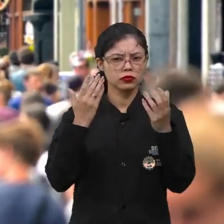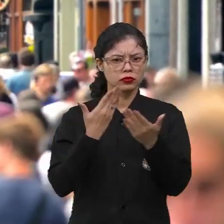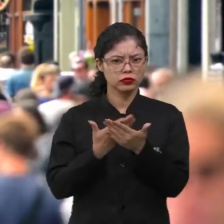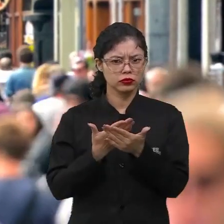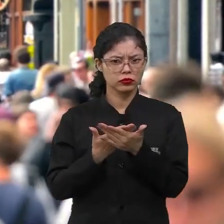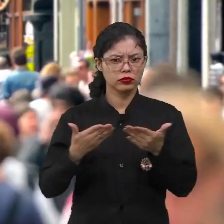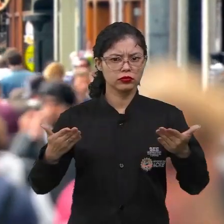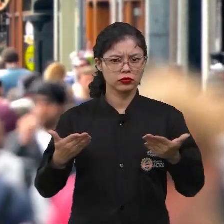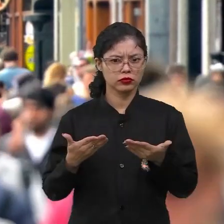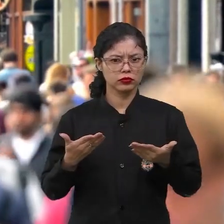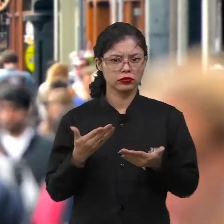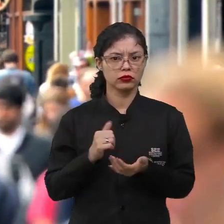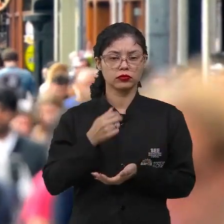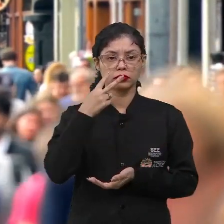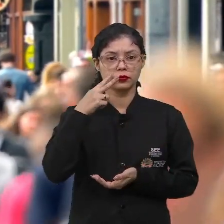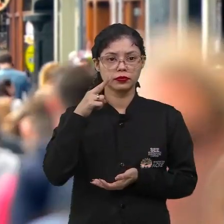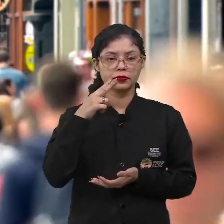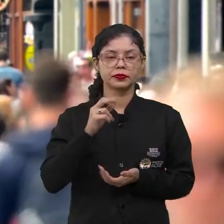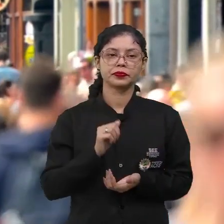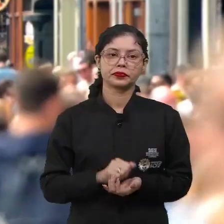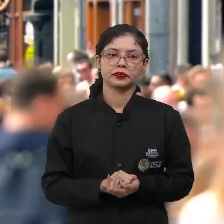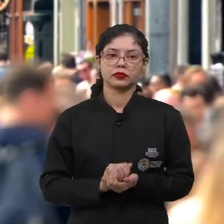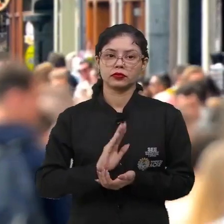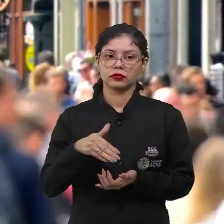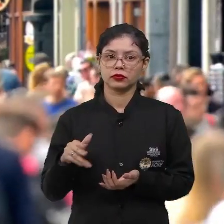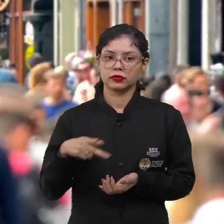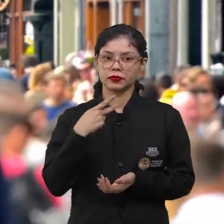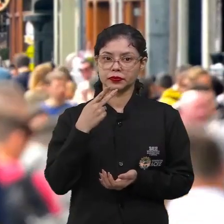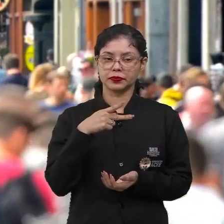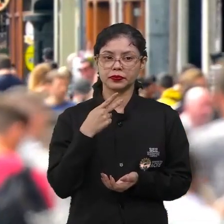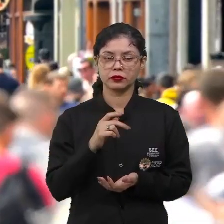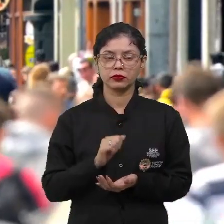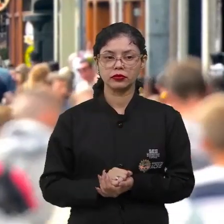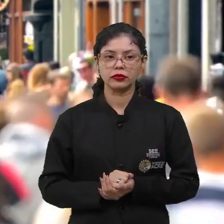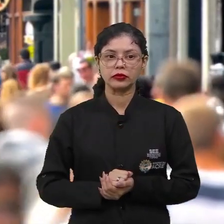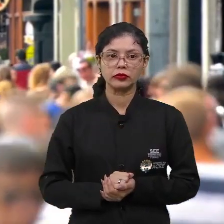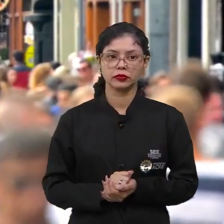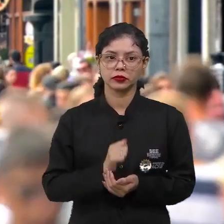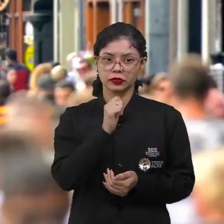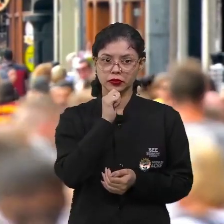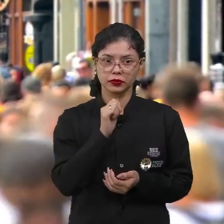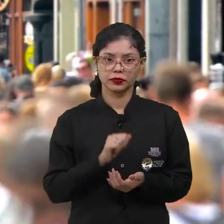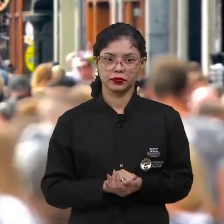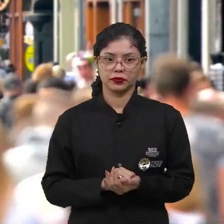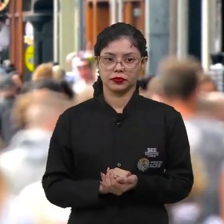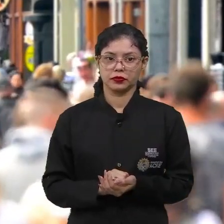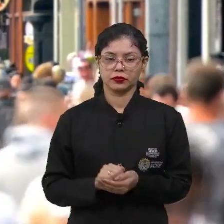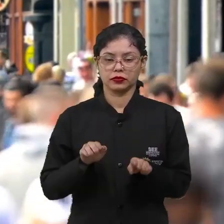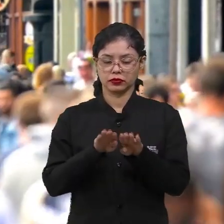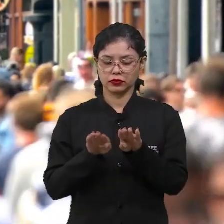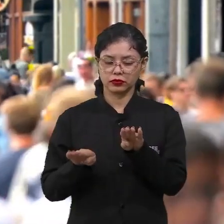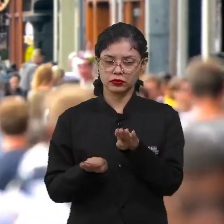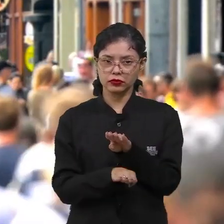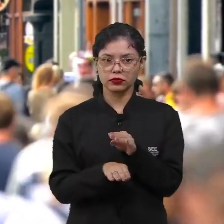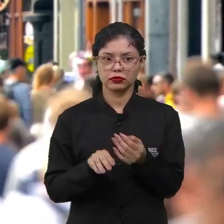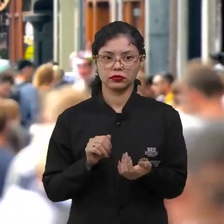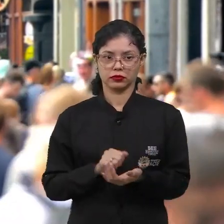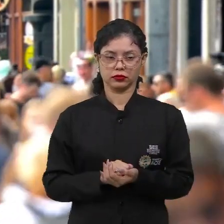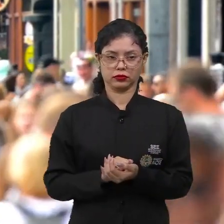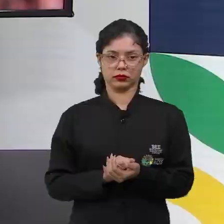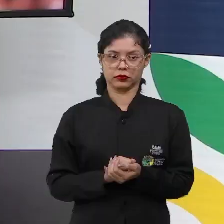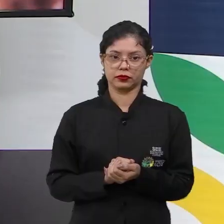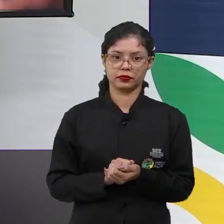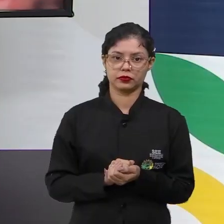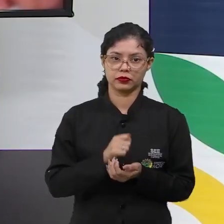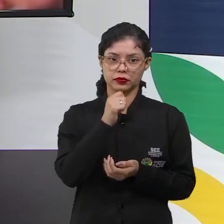nossa aula? Vejam só, pessoal, quando falamos hoje do consumo global e a questão das desigualdades, a gente